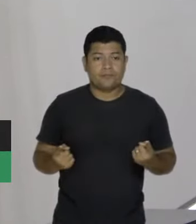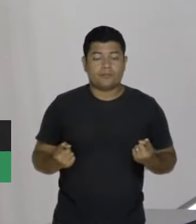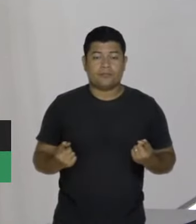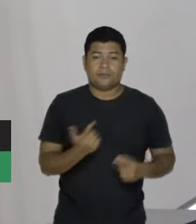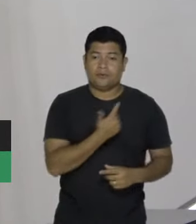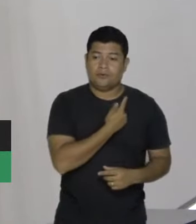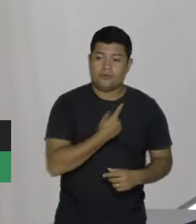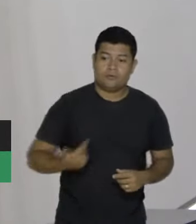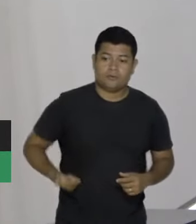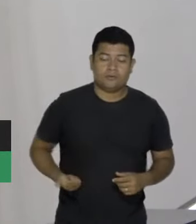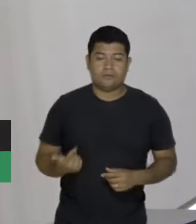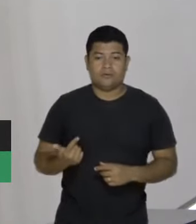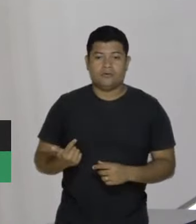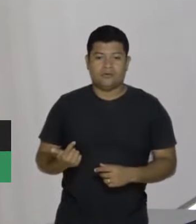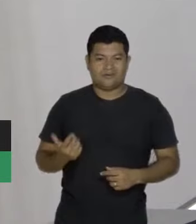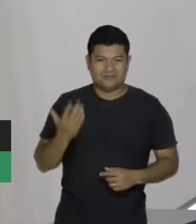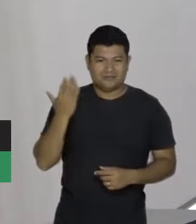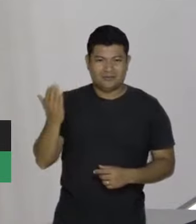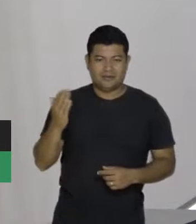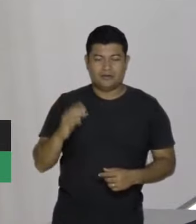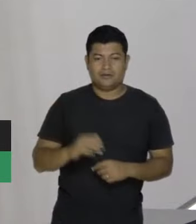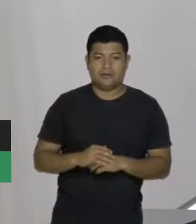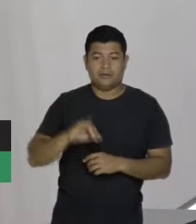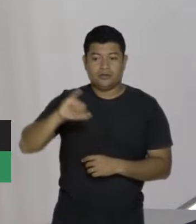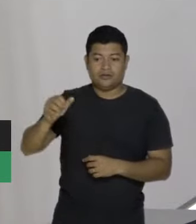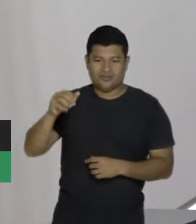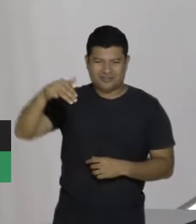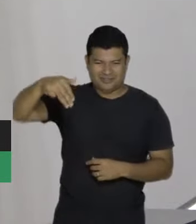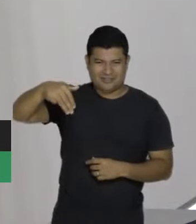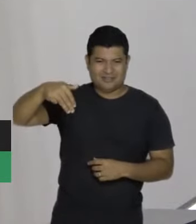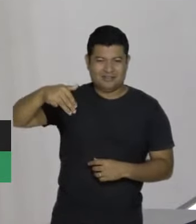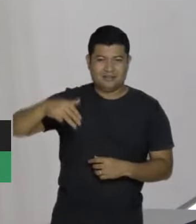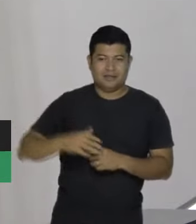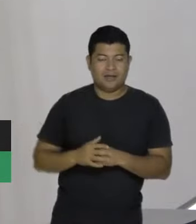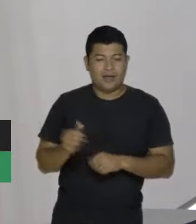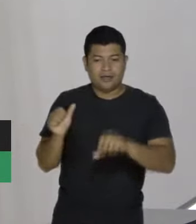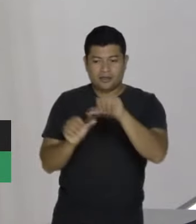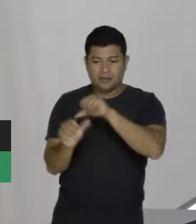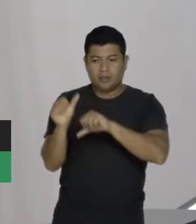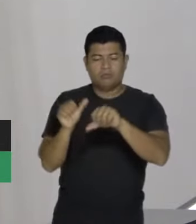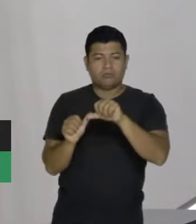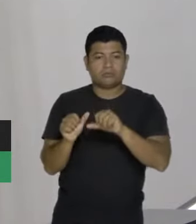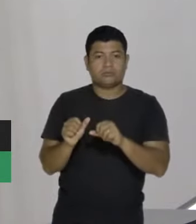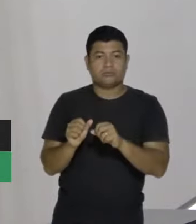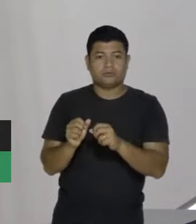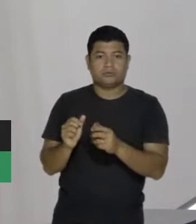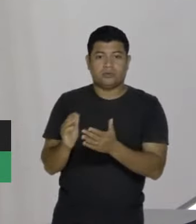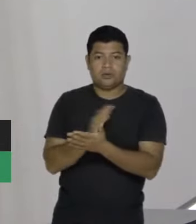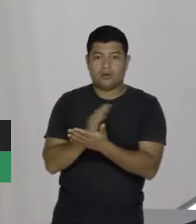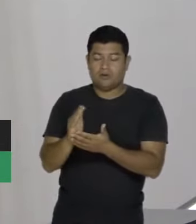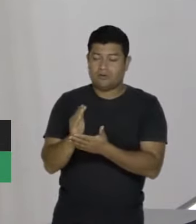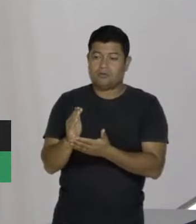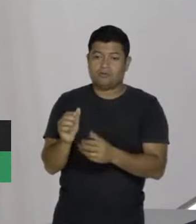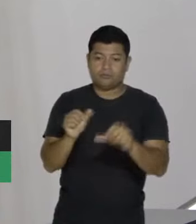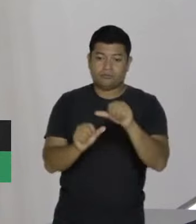governador Jorginho Melo está fazendo uma transformação, algumas